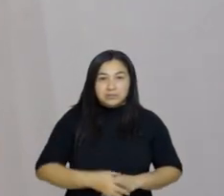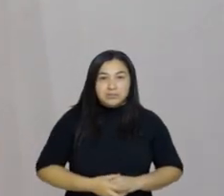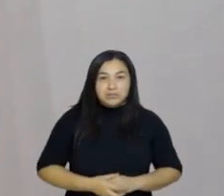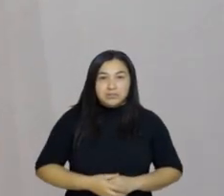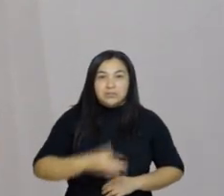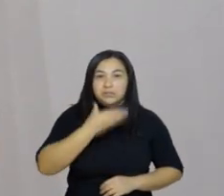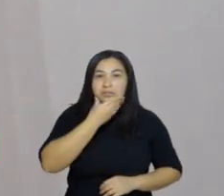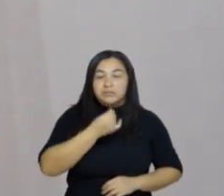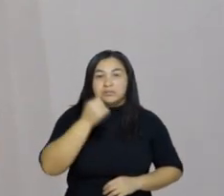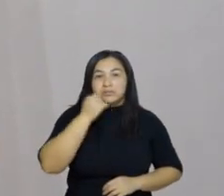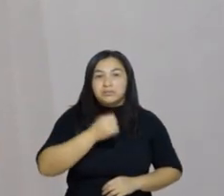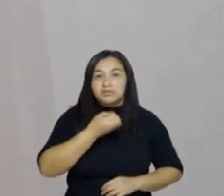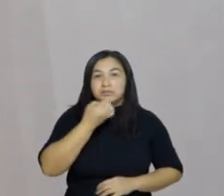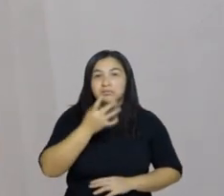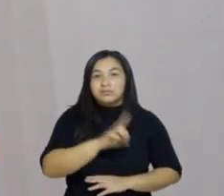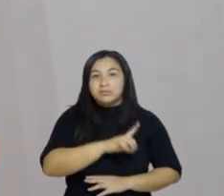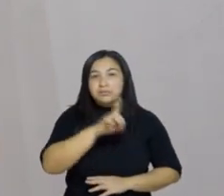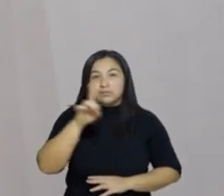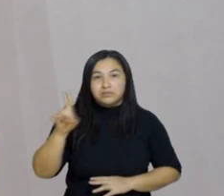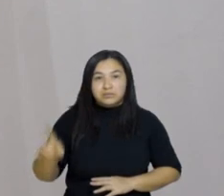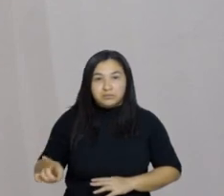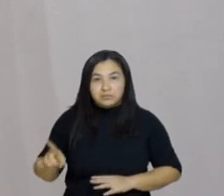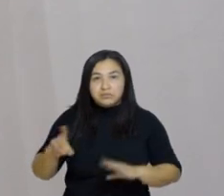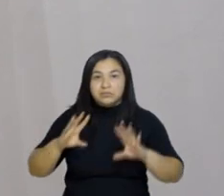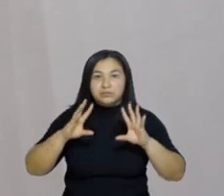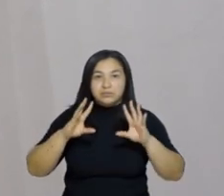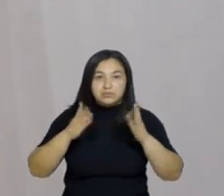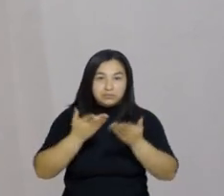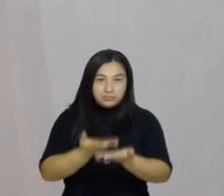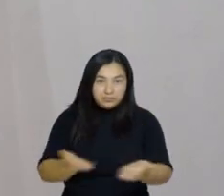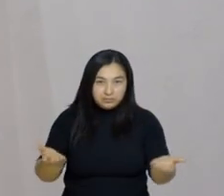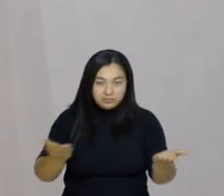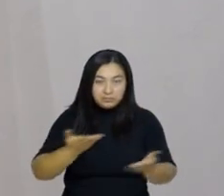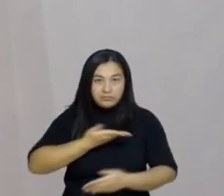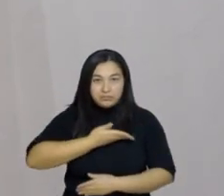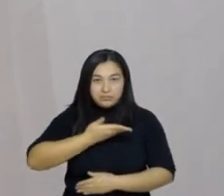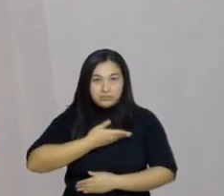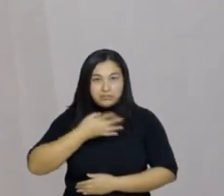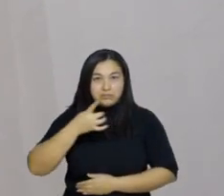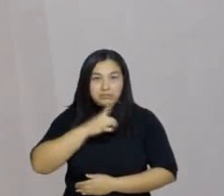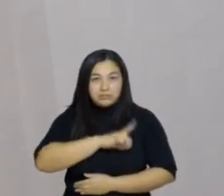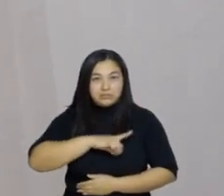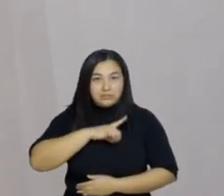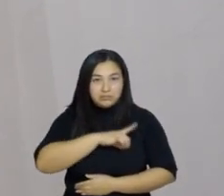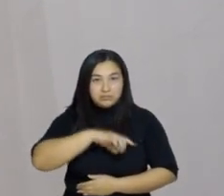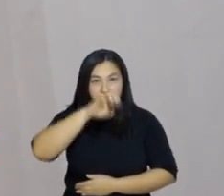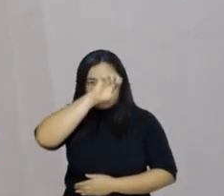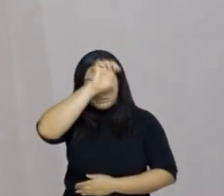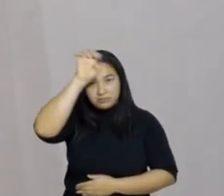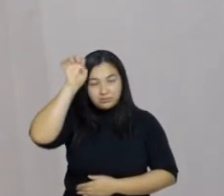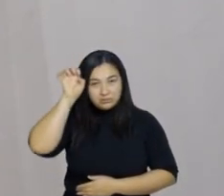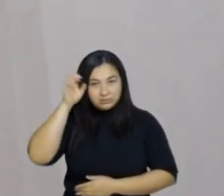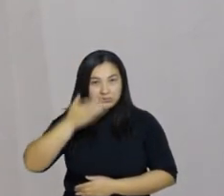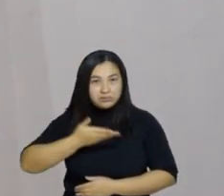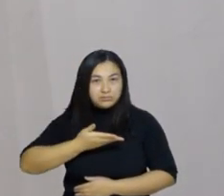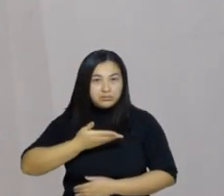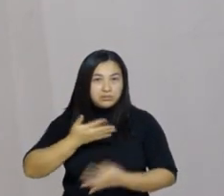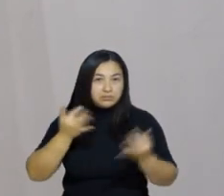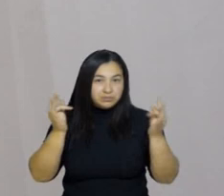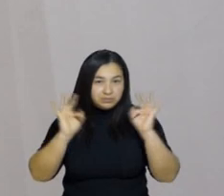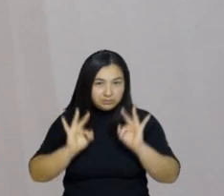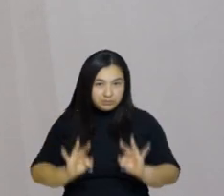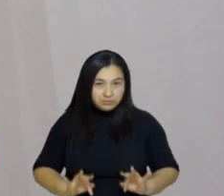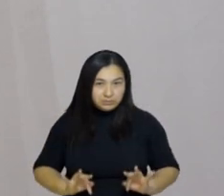Senhoras e senhores, muito bom dia. Caríssimo colega delegado Egídio, é uma alegria poder estar